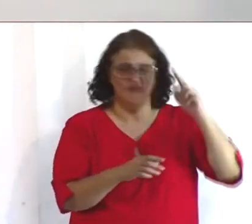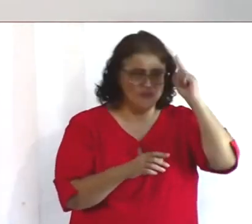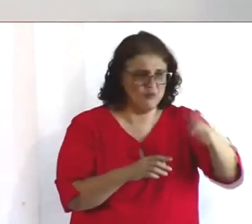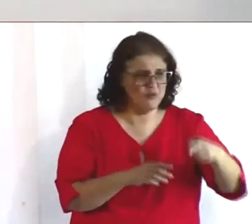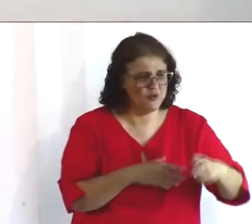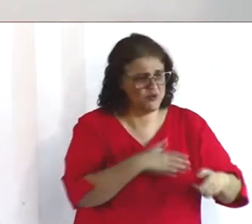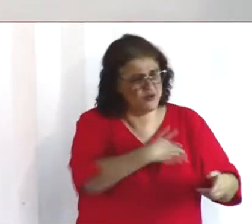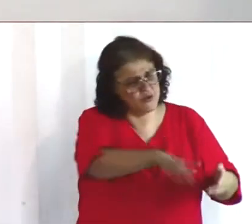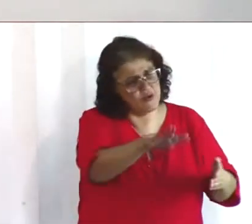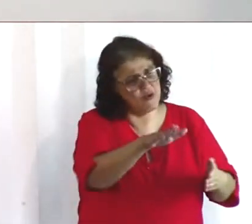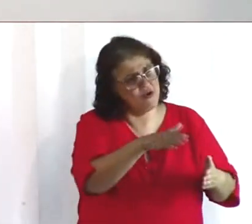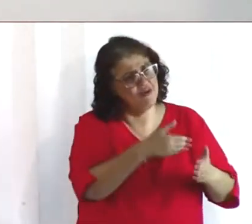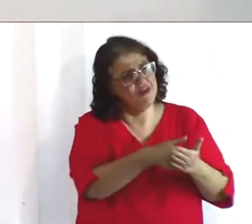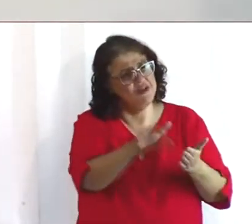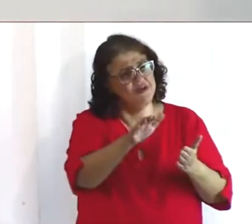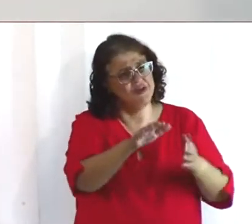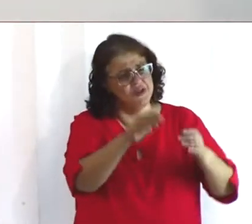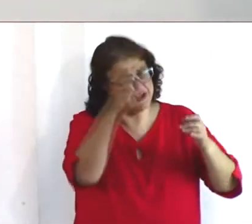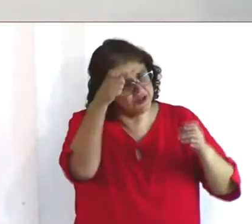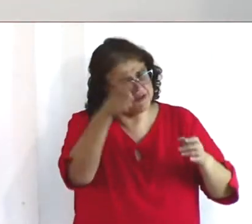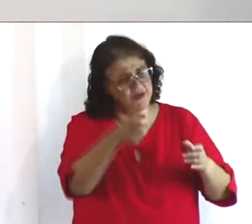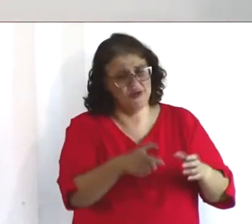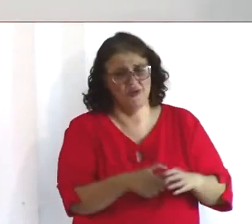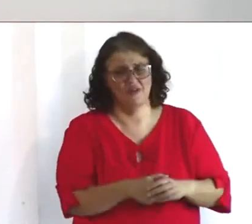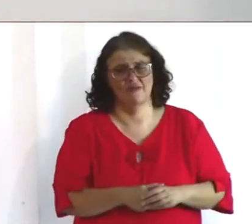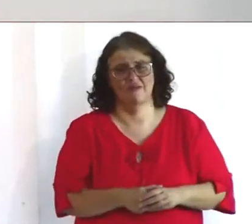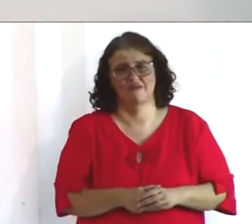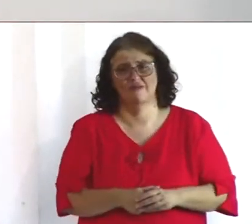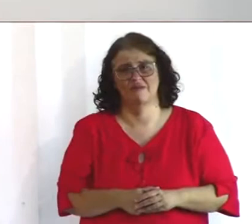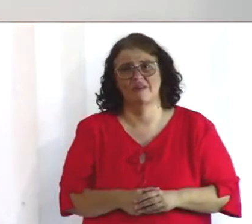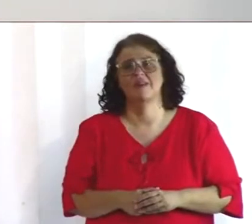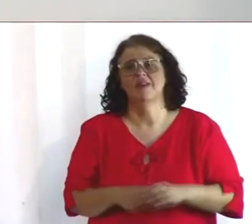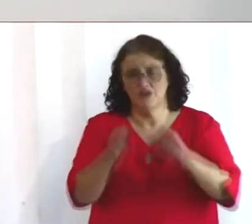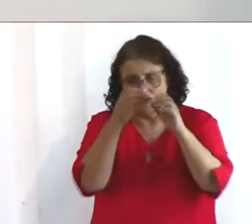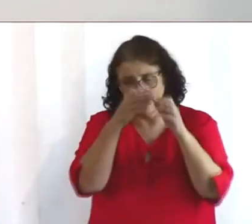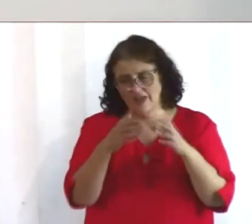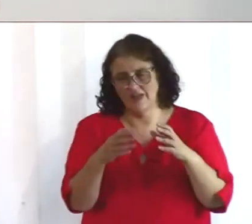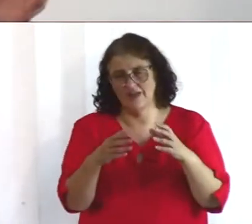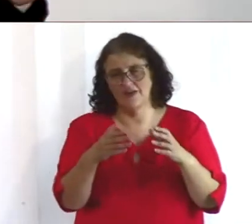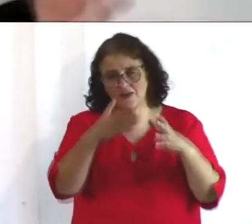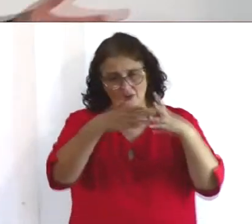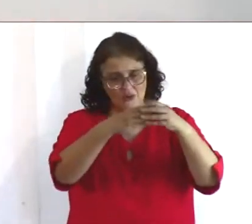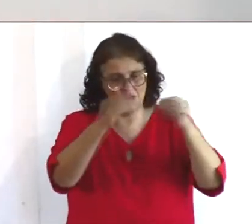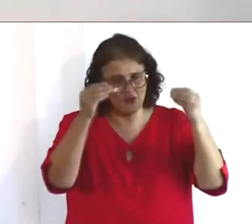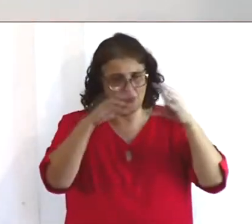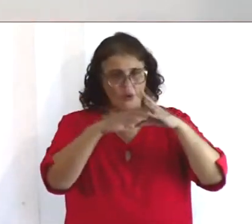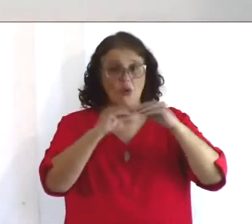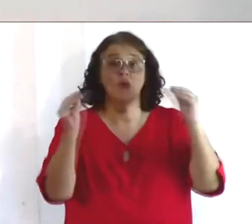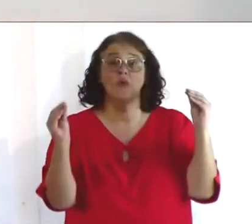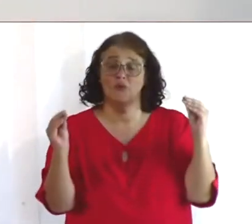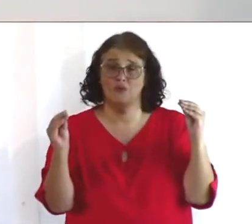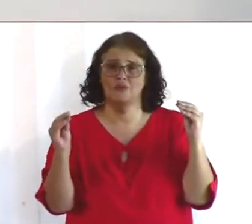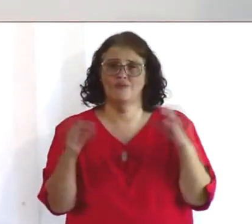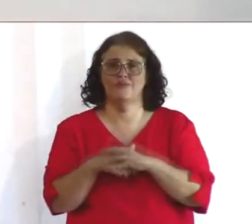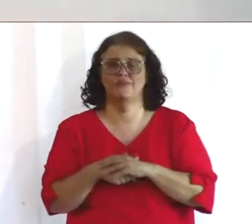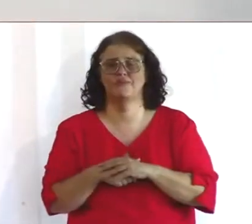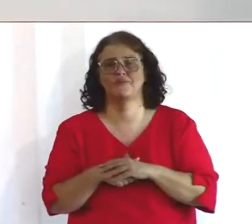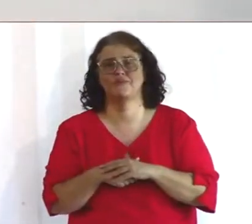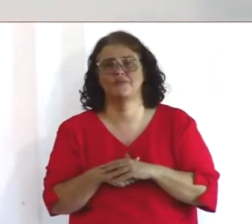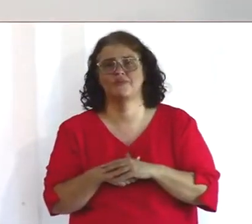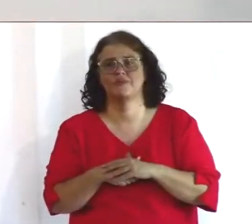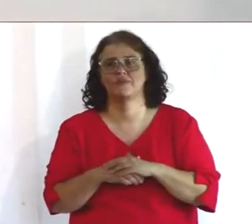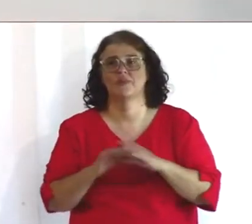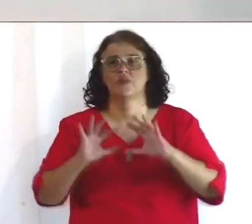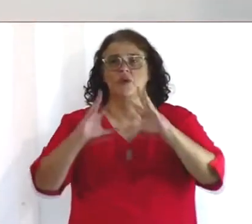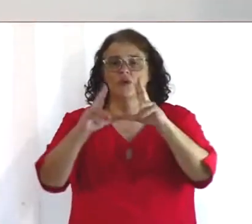curou. Mas tem uma frase aqui no texto, que para mim é tão grande e tão forte.